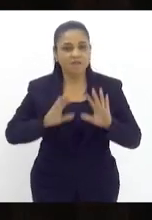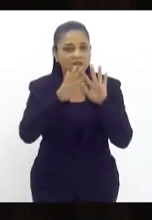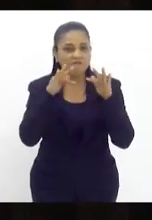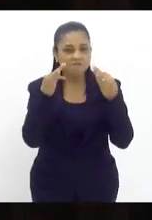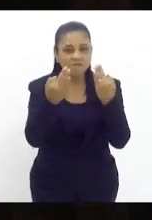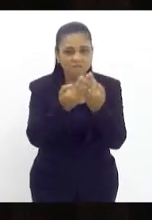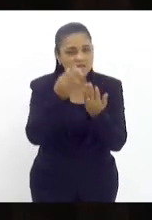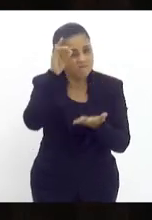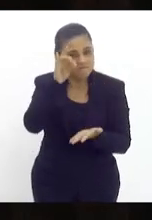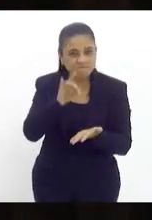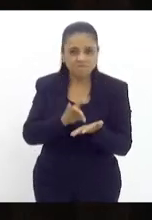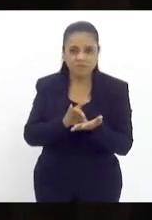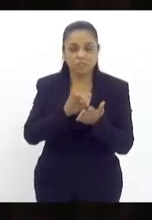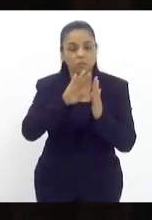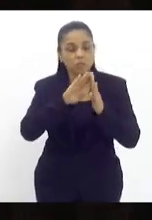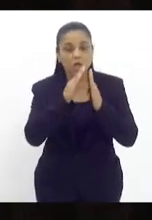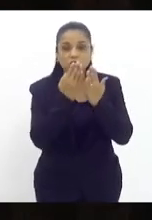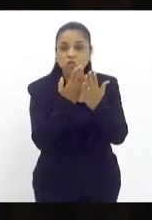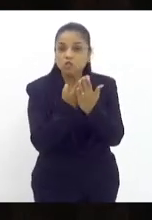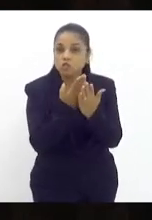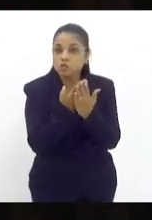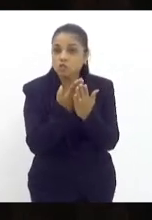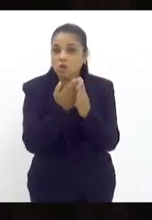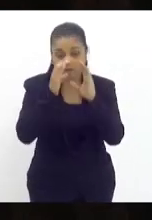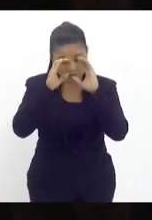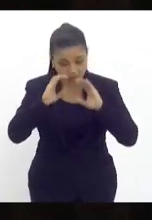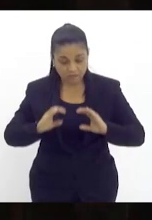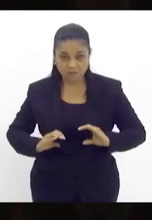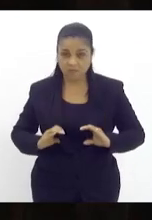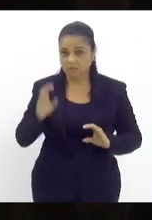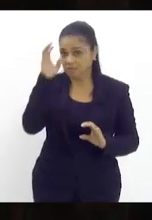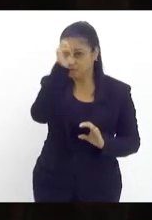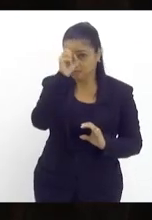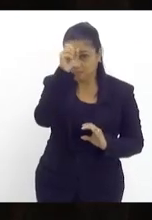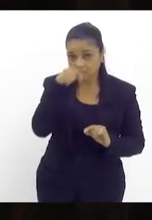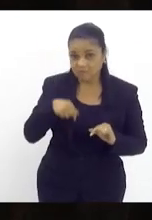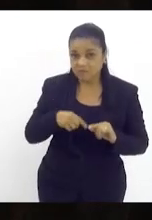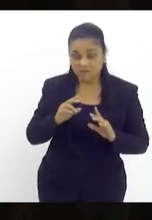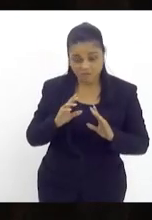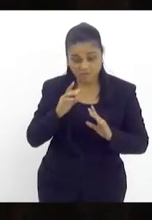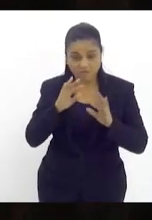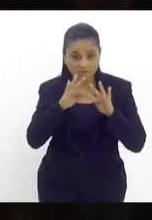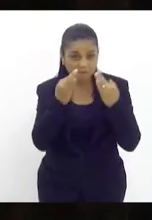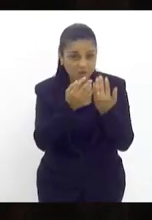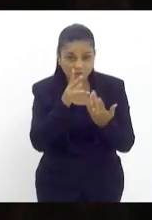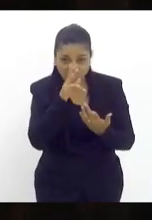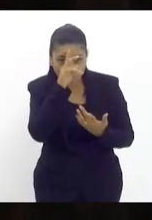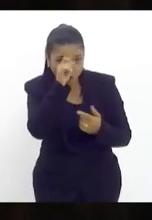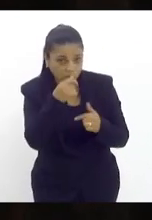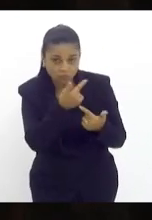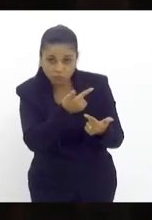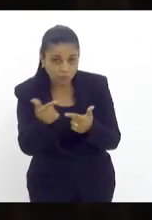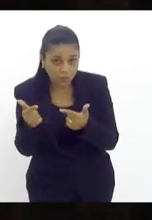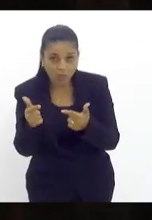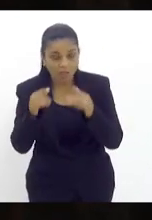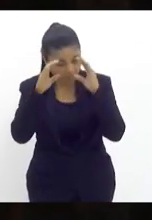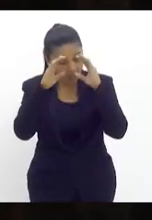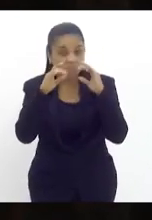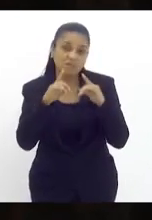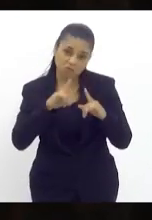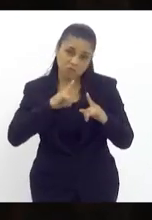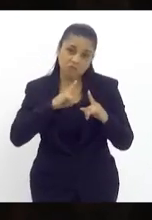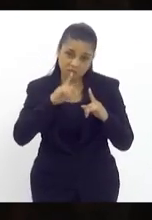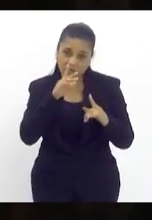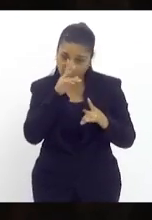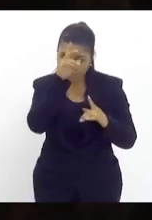de verdade, é uma escola de cidadania. Se nós tivermos uma família forte, essa família vai projetar para a cidadania. Né?